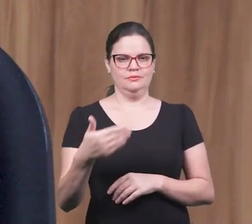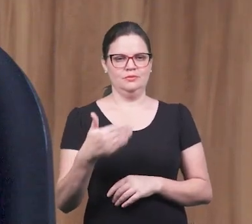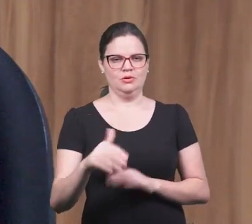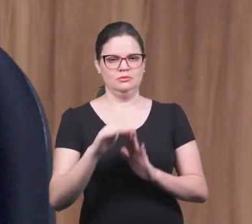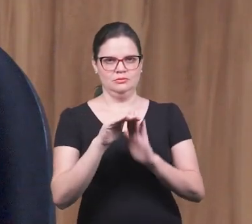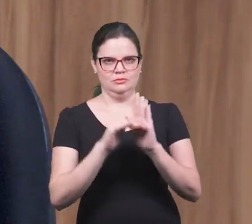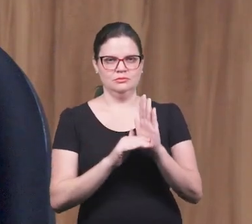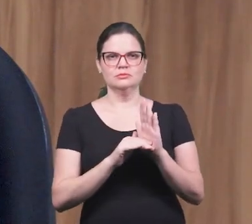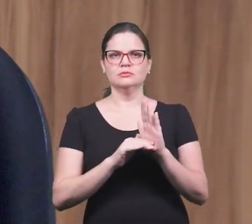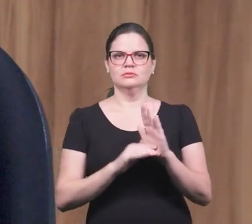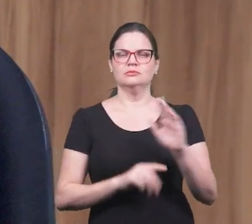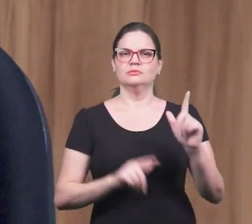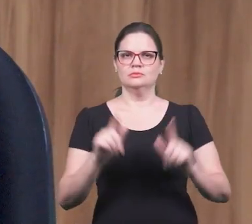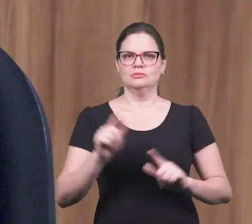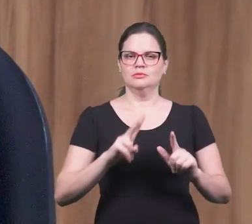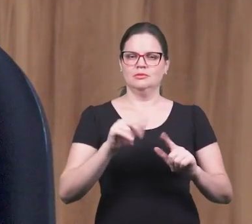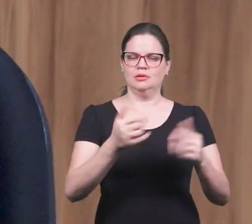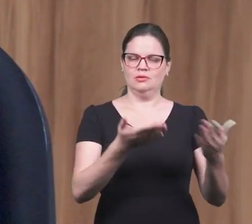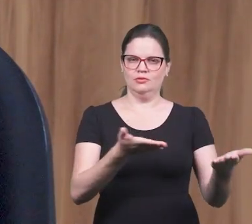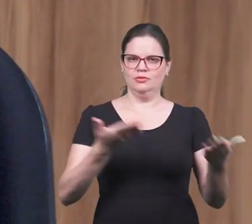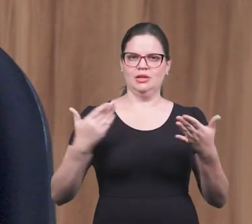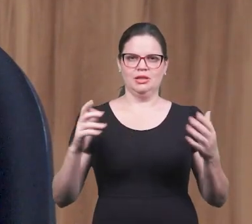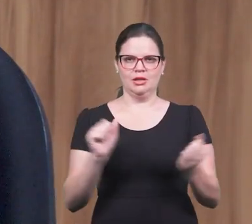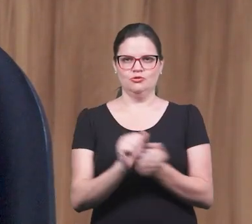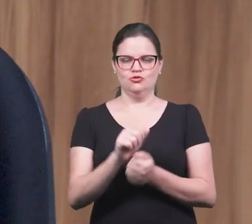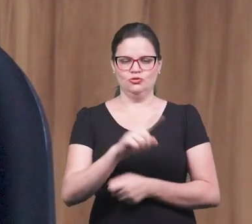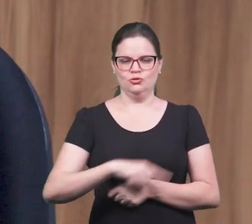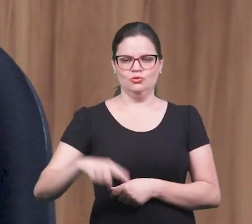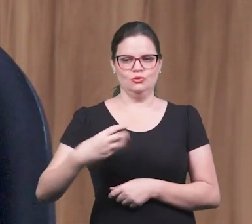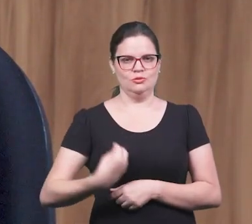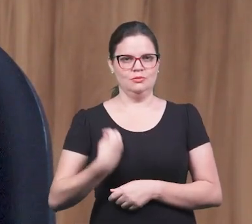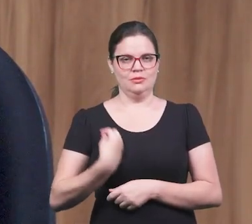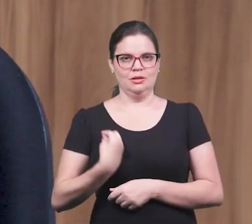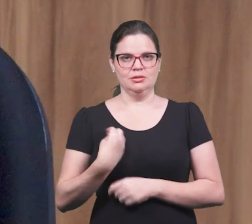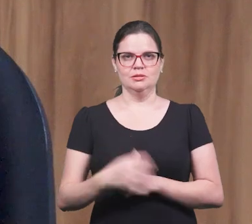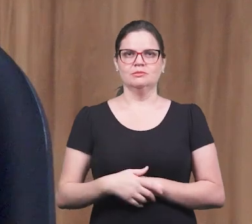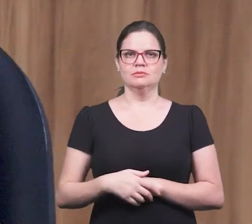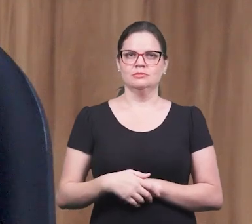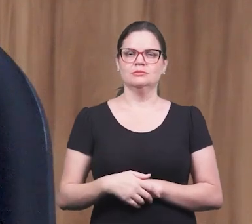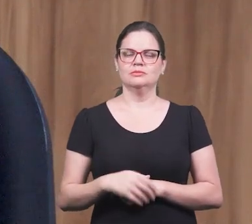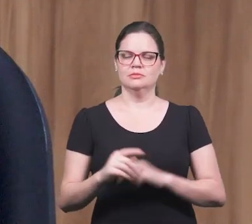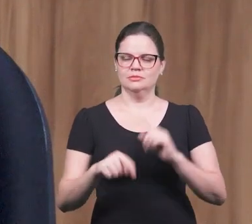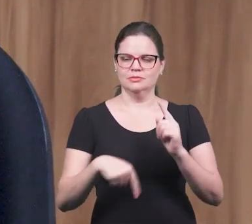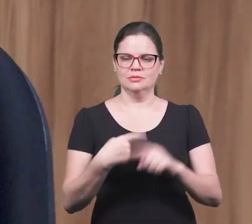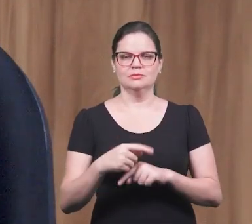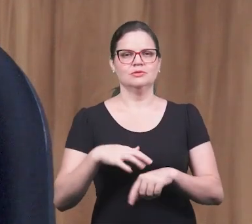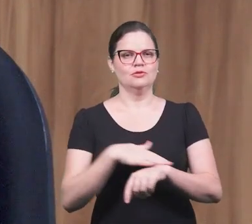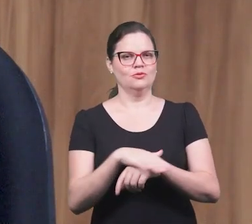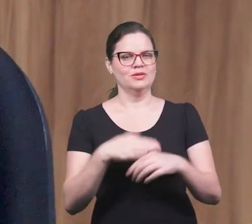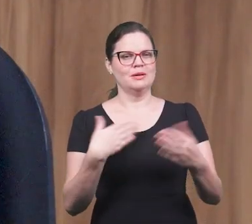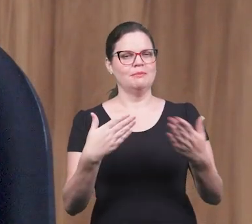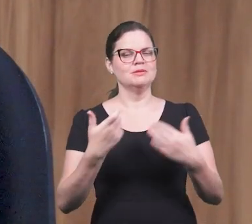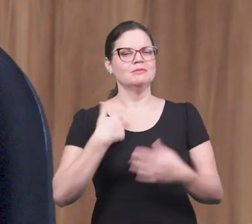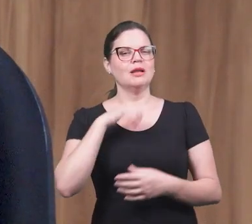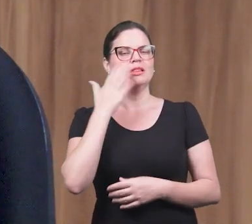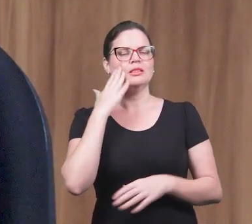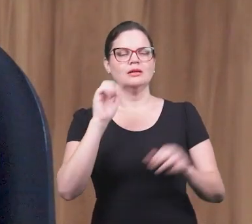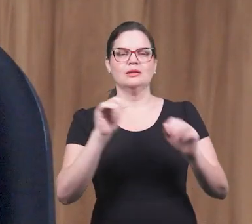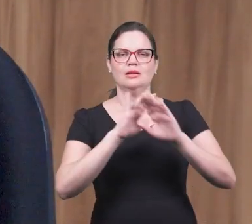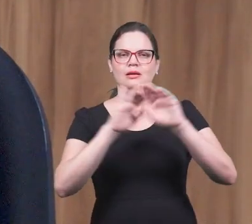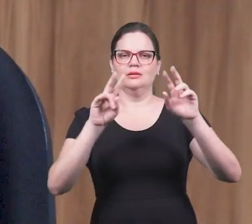programas, já está convidada a estar conosco, né? A participar. Nós vamos, assim, desfrutar ainda mais